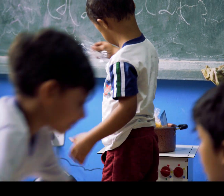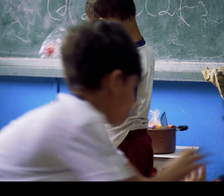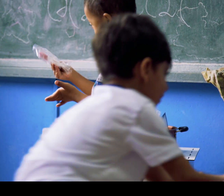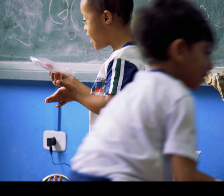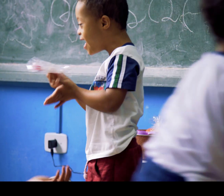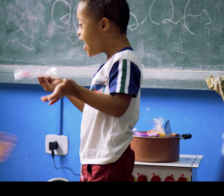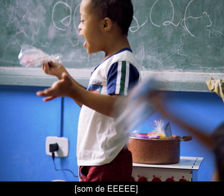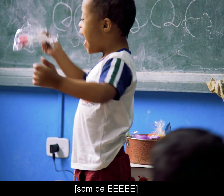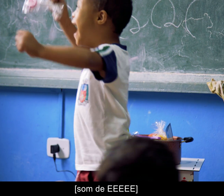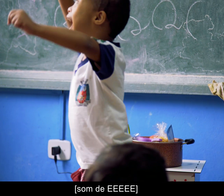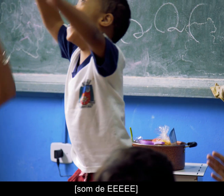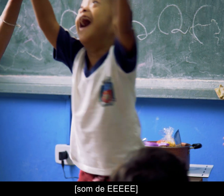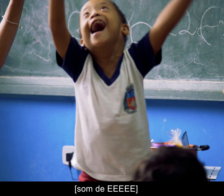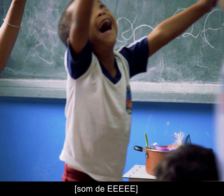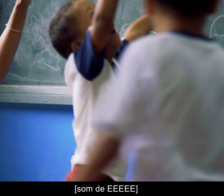da panela e comemora.